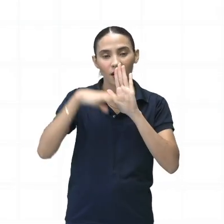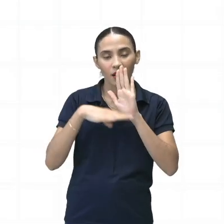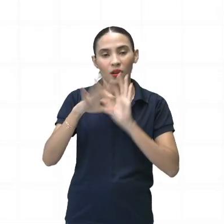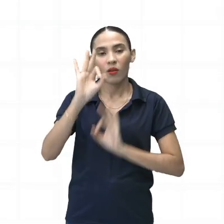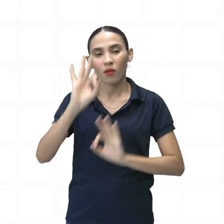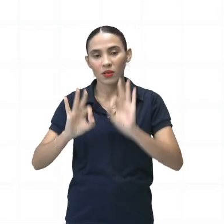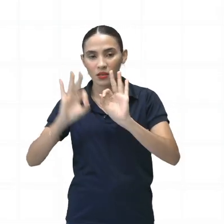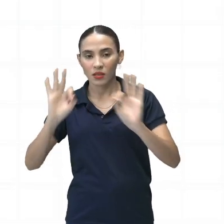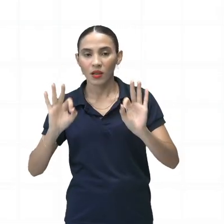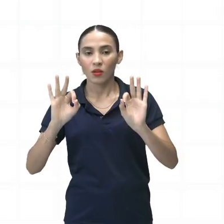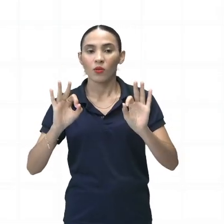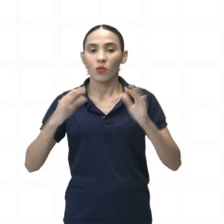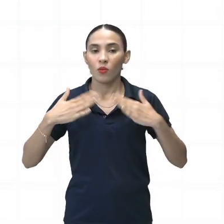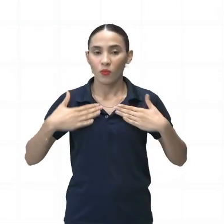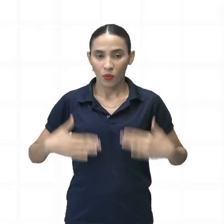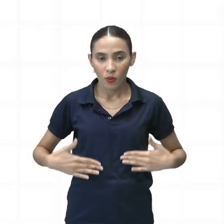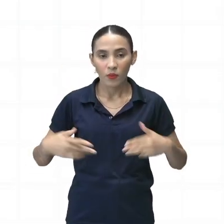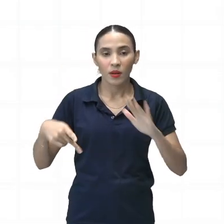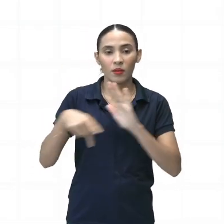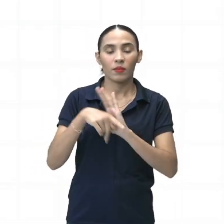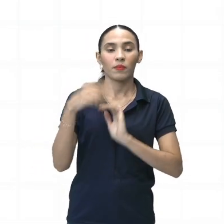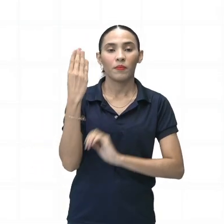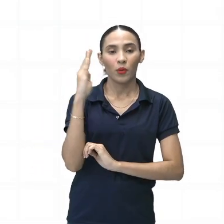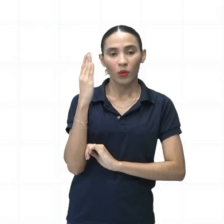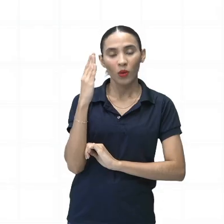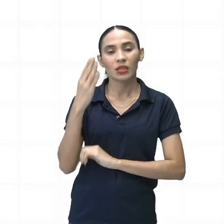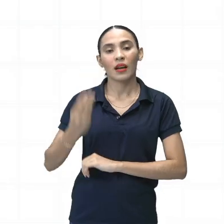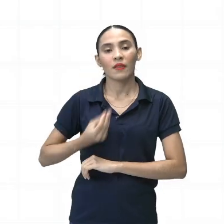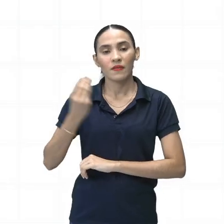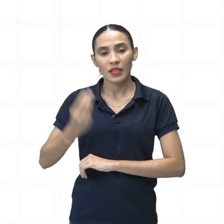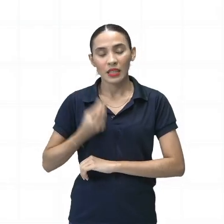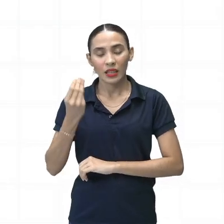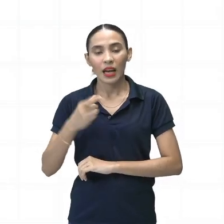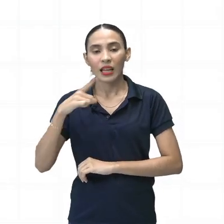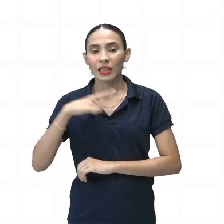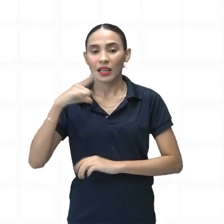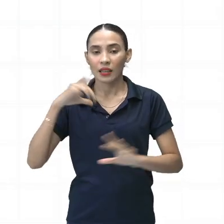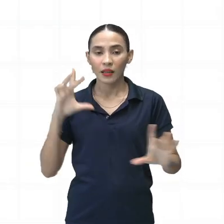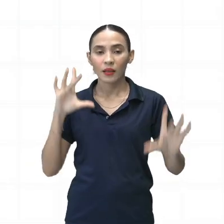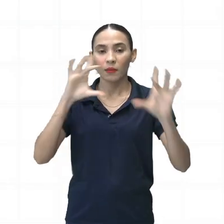pensar todo o campo da vida.